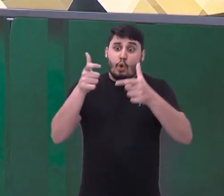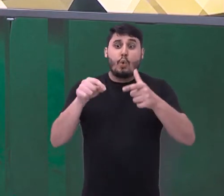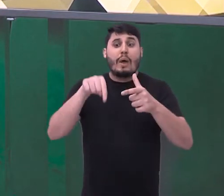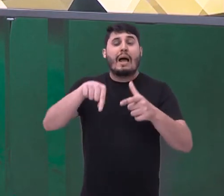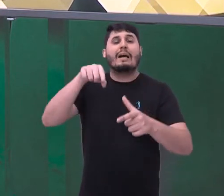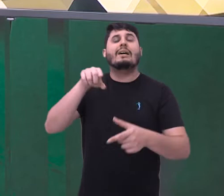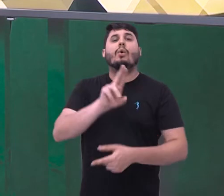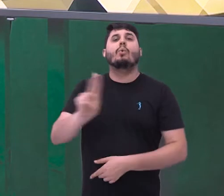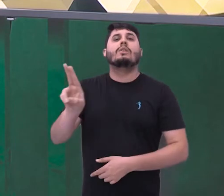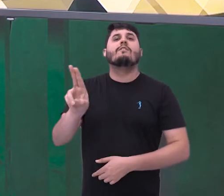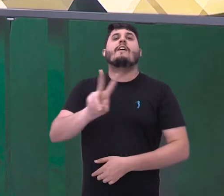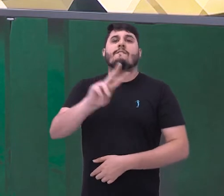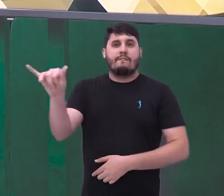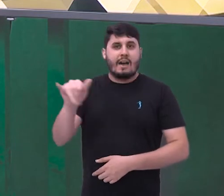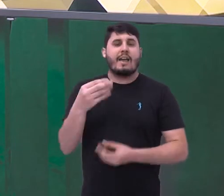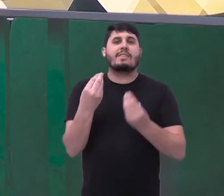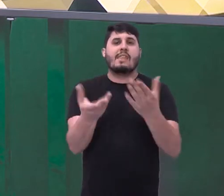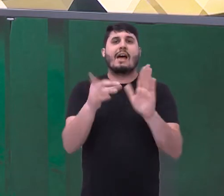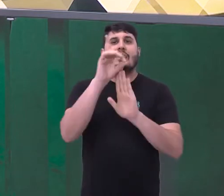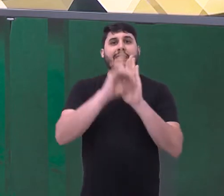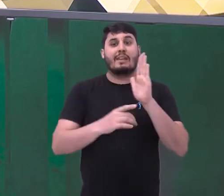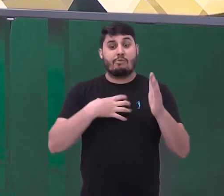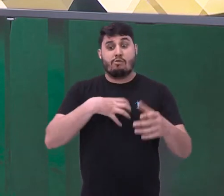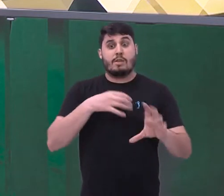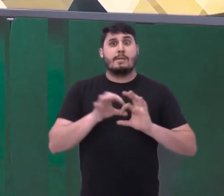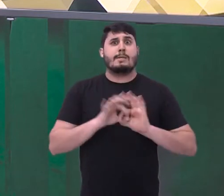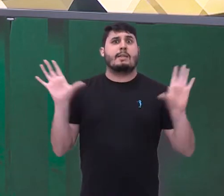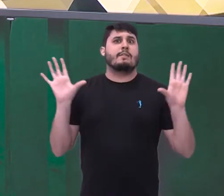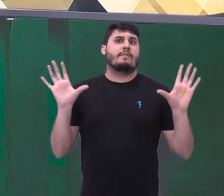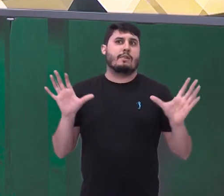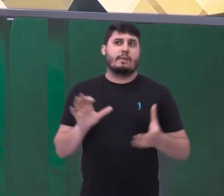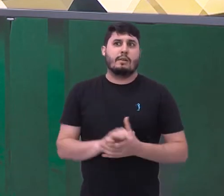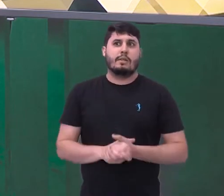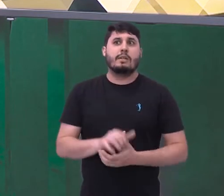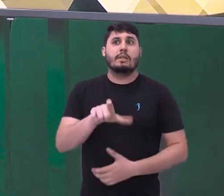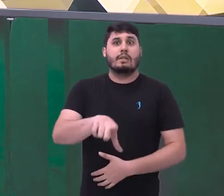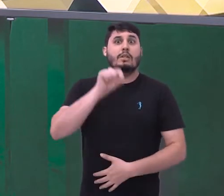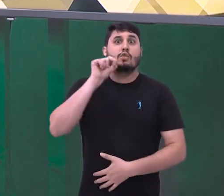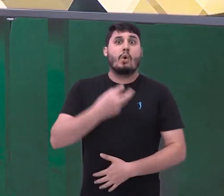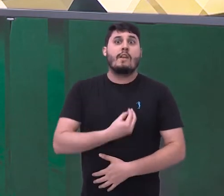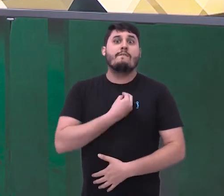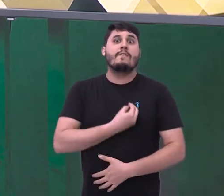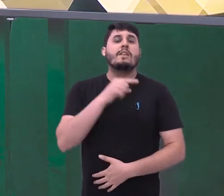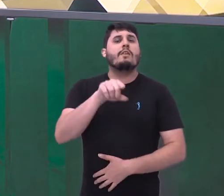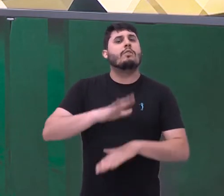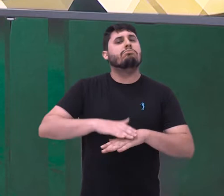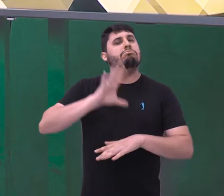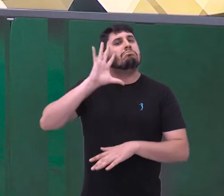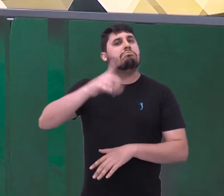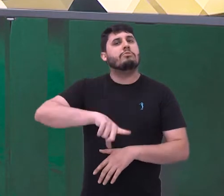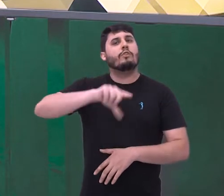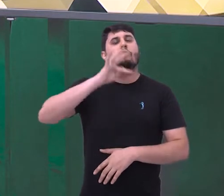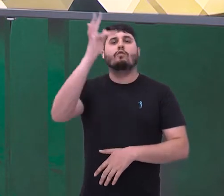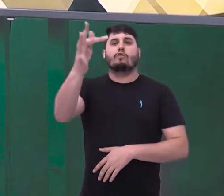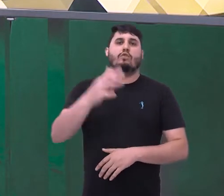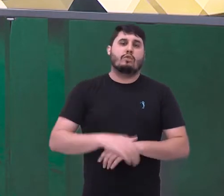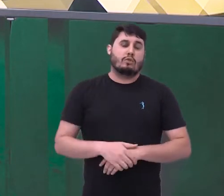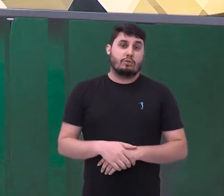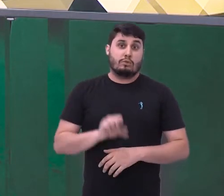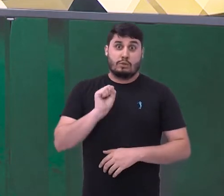o lugar na universidade vai te dar o direito de ser livre, liberto. Escolher a vida que tu queres.